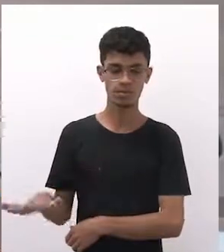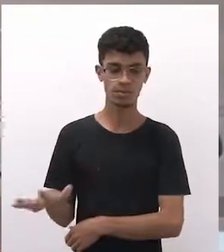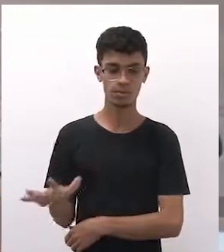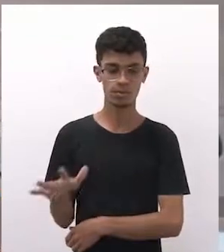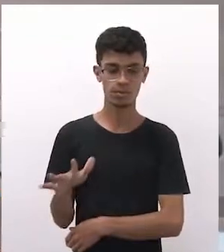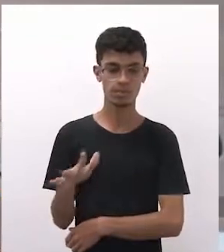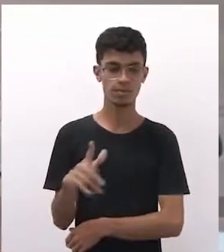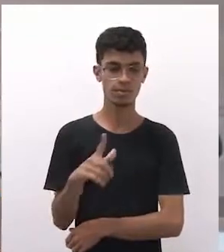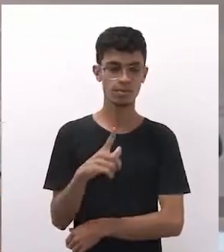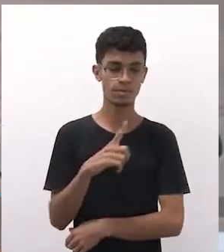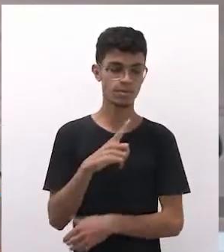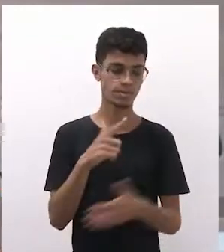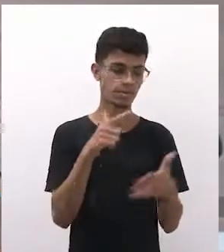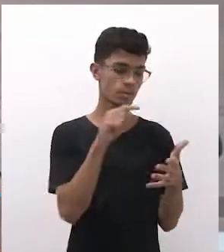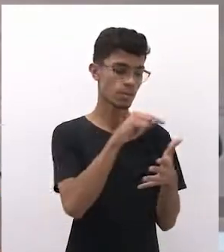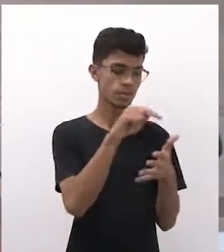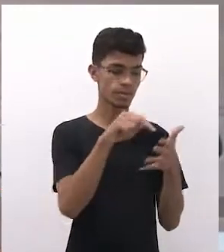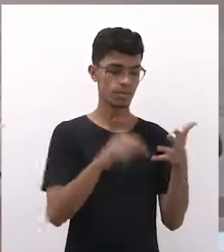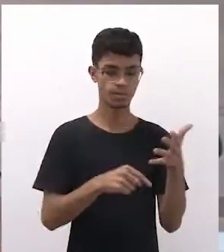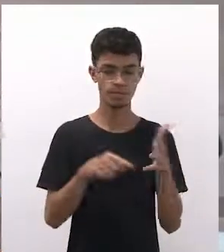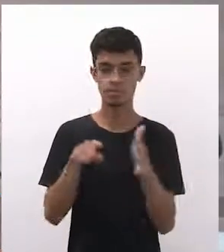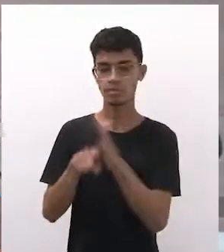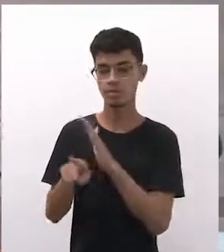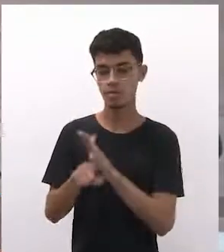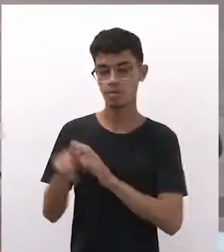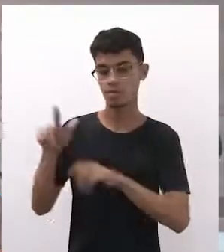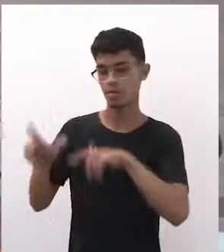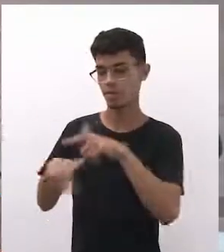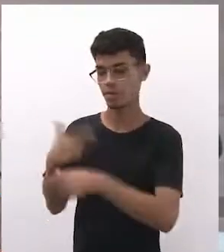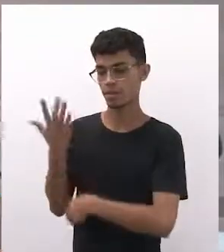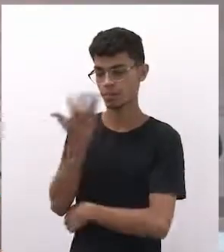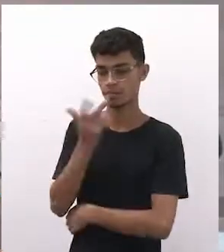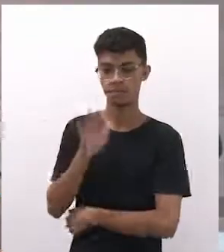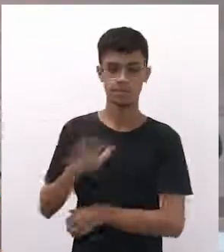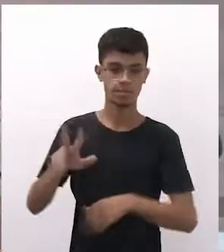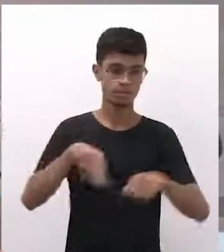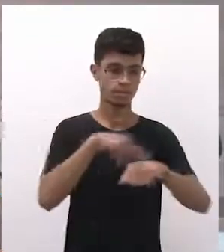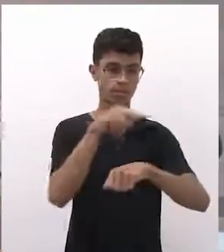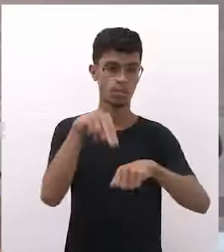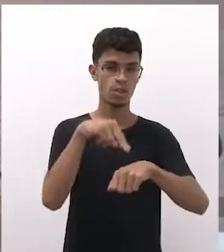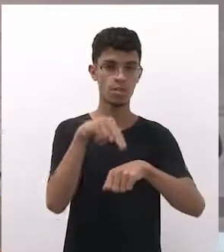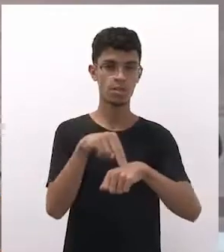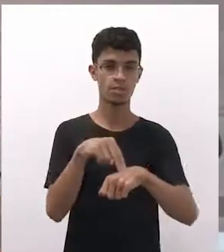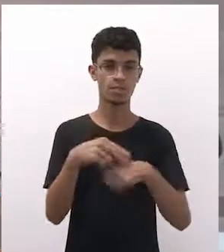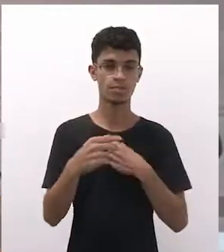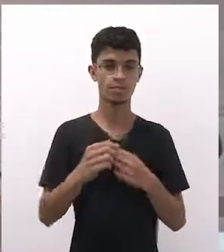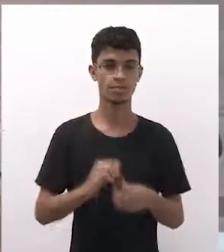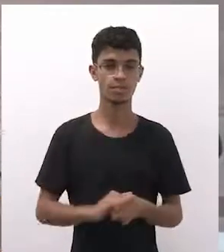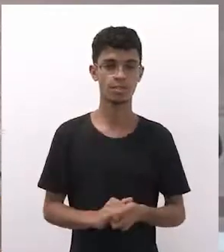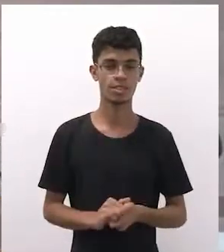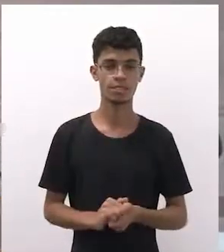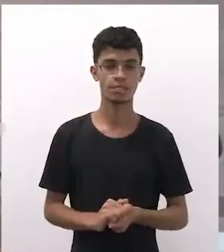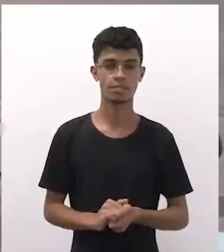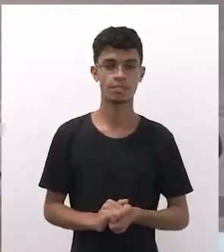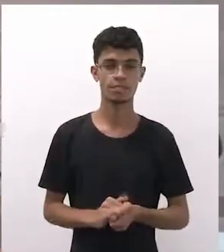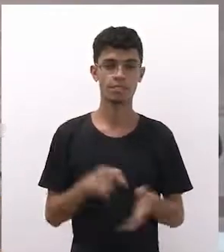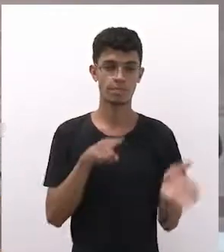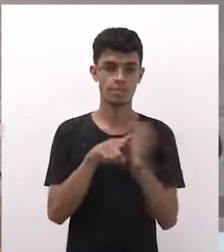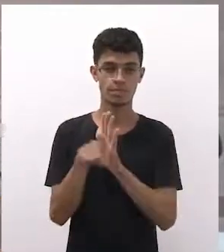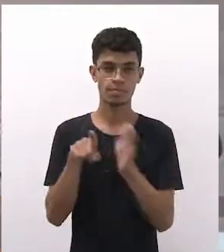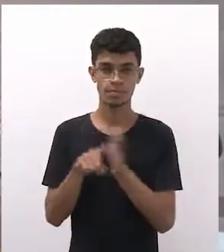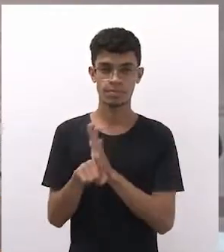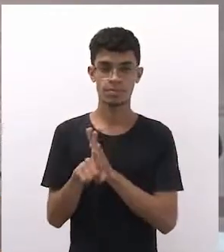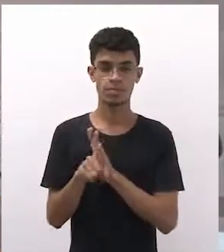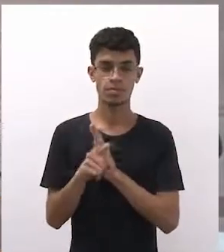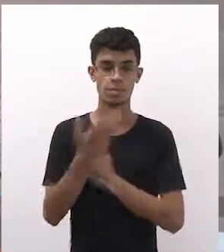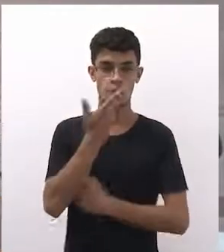foi resultado quê? De programas de erradicação de trabalho infantil nacionais, quer dizer, e aí já começa também voltando à questão